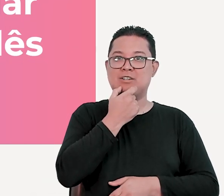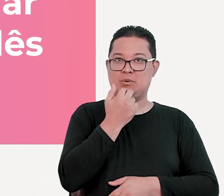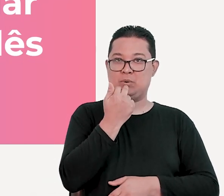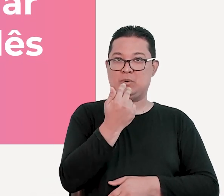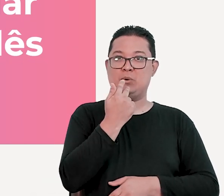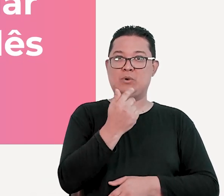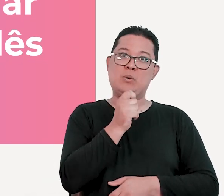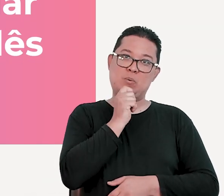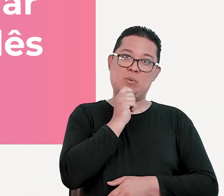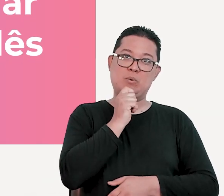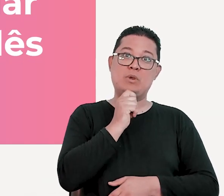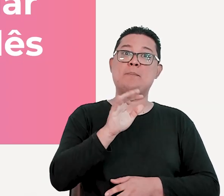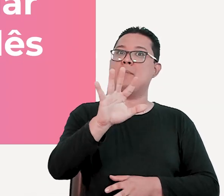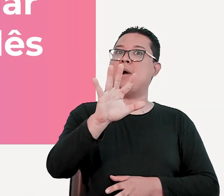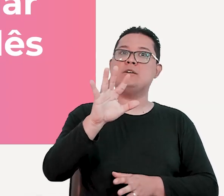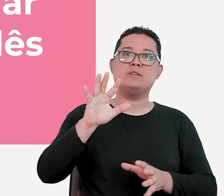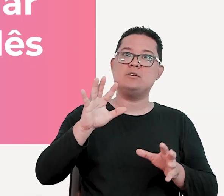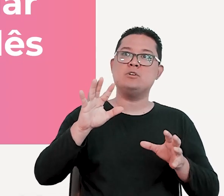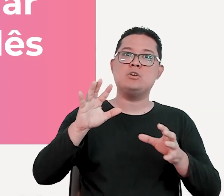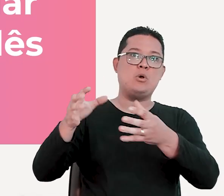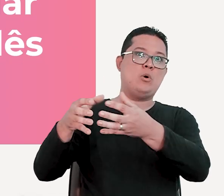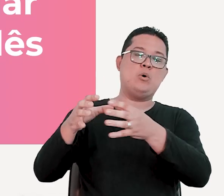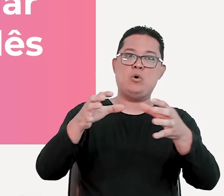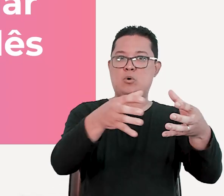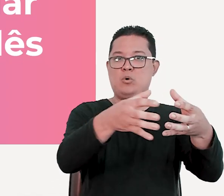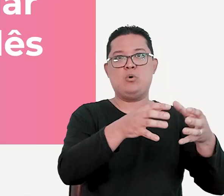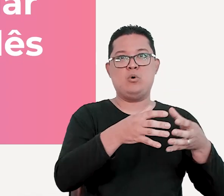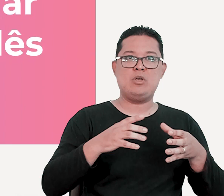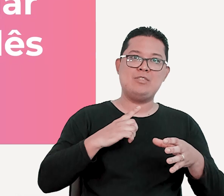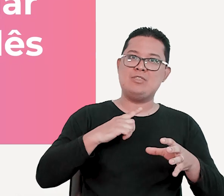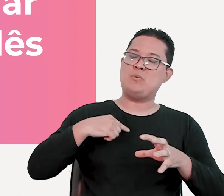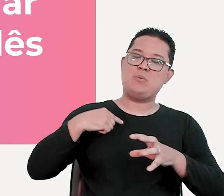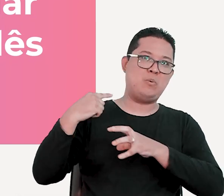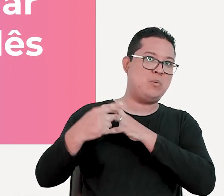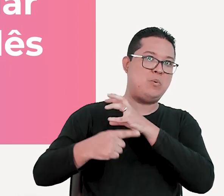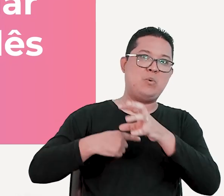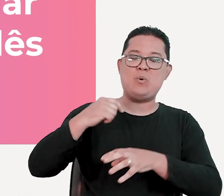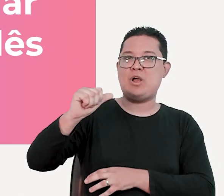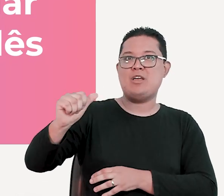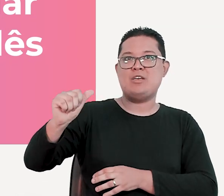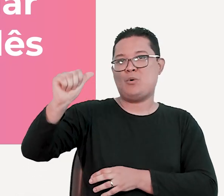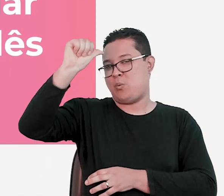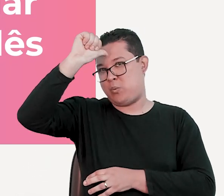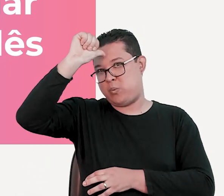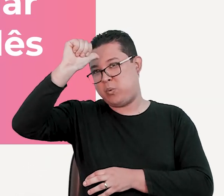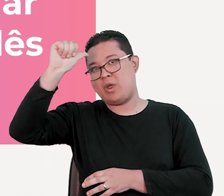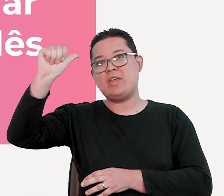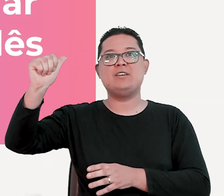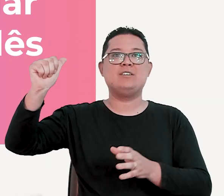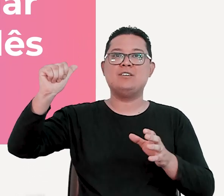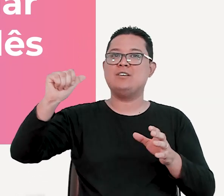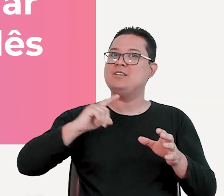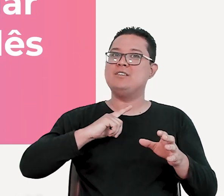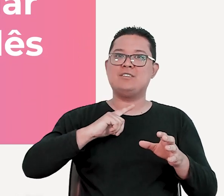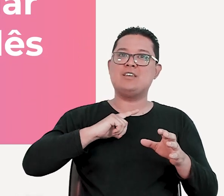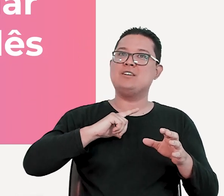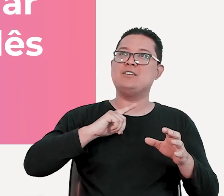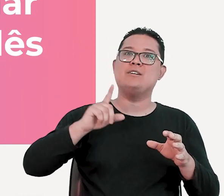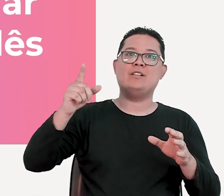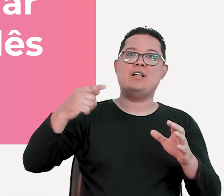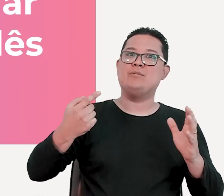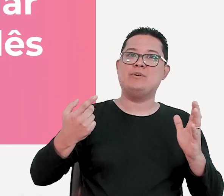outras equipes é do mundo inteiro. É gente da Índia, é gente do Kuwait, é gente da Síria, é gente dos Estados Unidos,